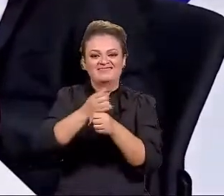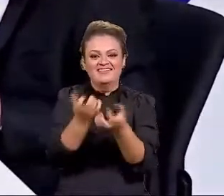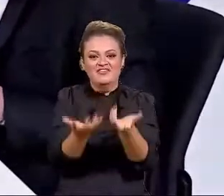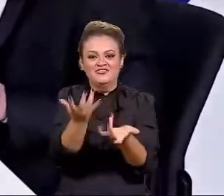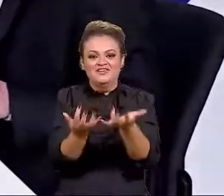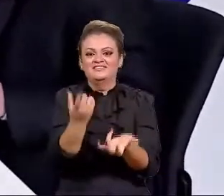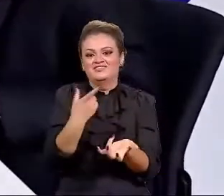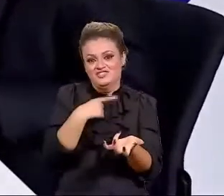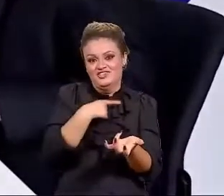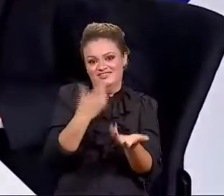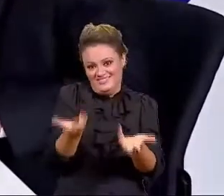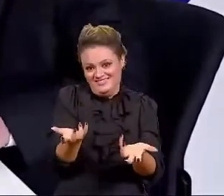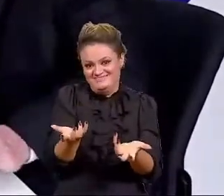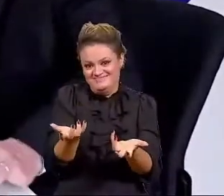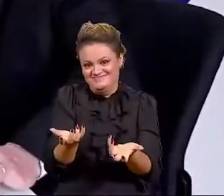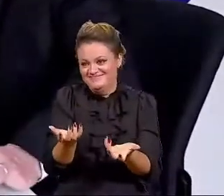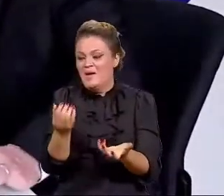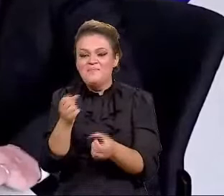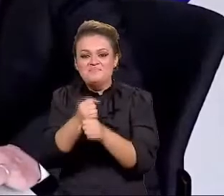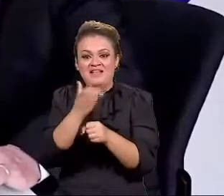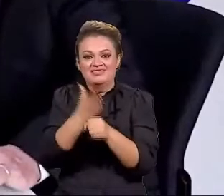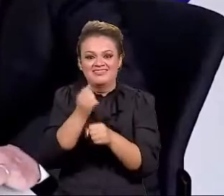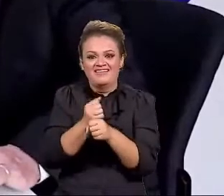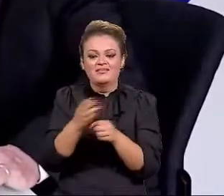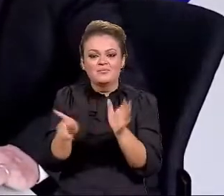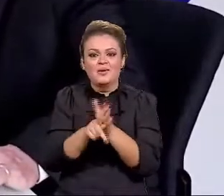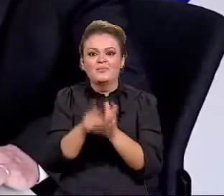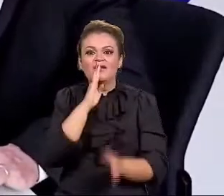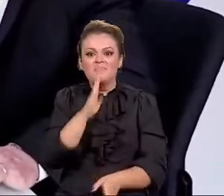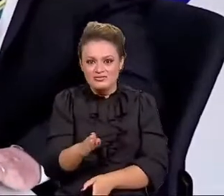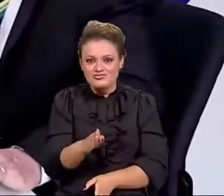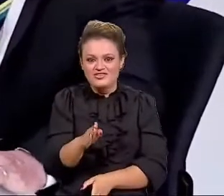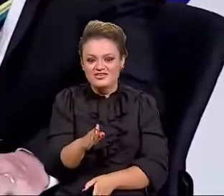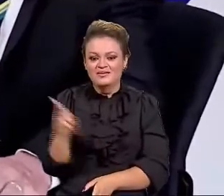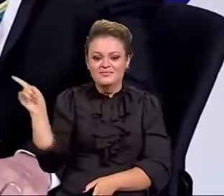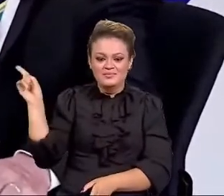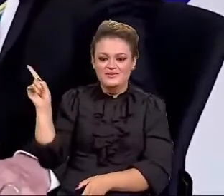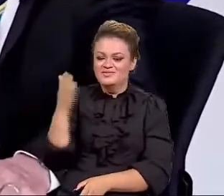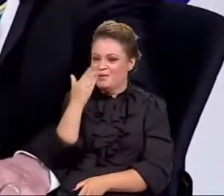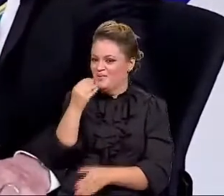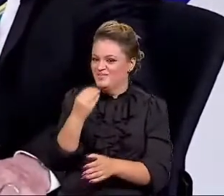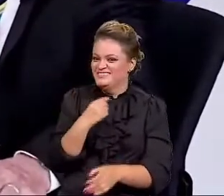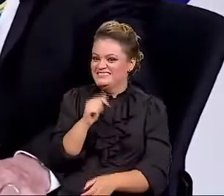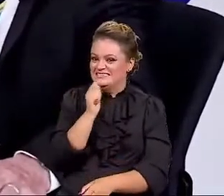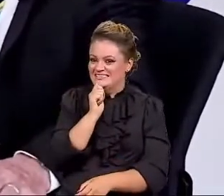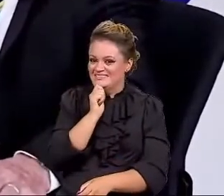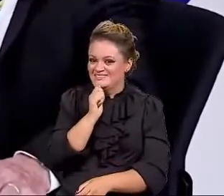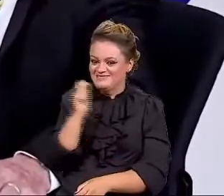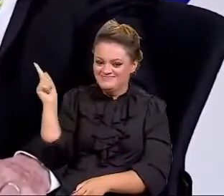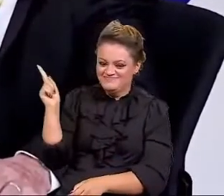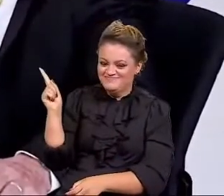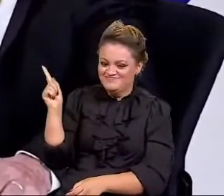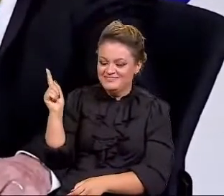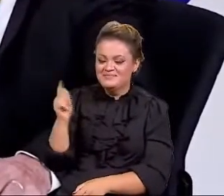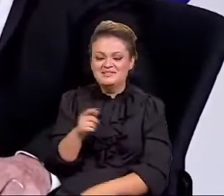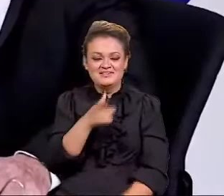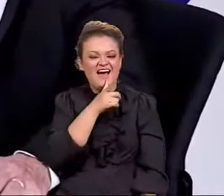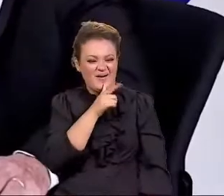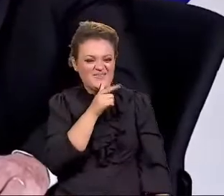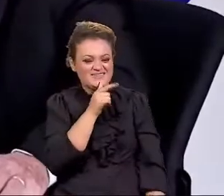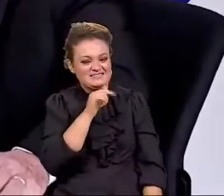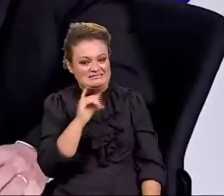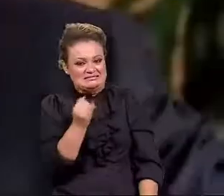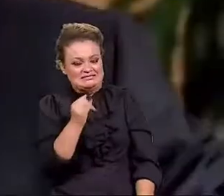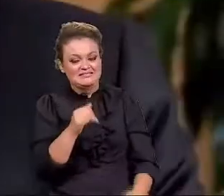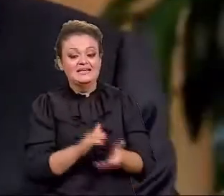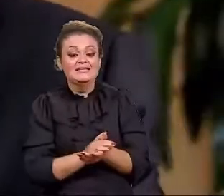sido uma batatinha frita até, porque o presidente ainda nem almoçou, né? Mas a gente vai no copo d'água por enquanto, né? Como é que está sendo essa reunião? Como é que está tendo tudo?